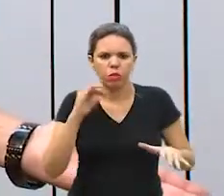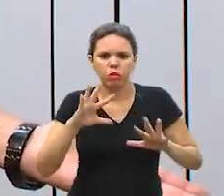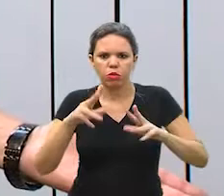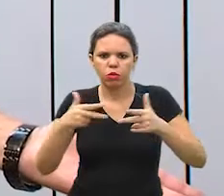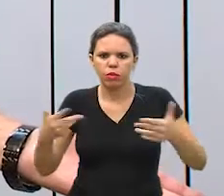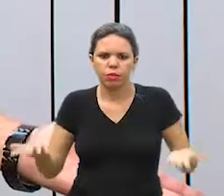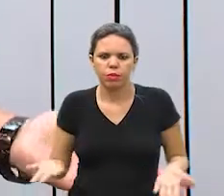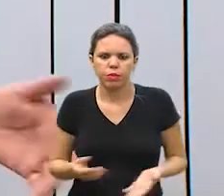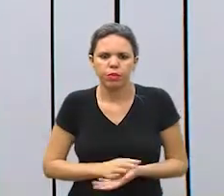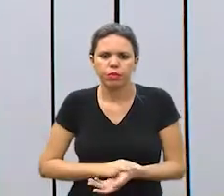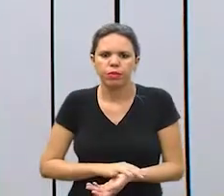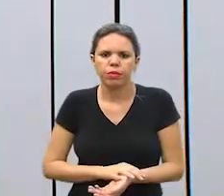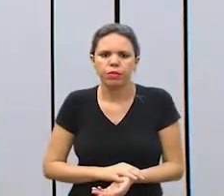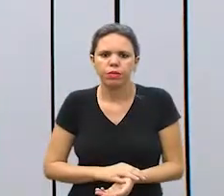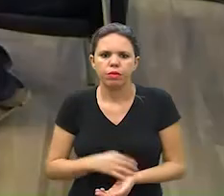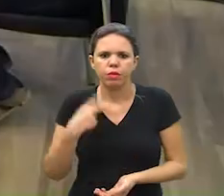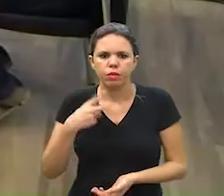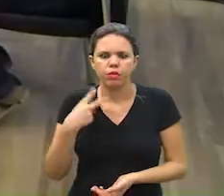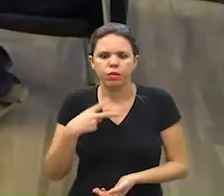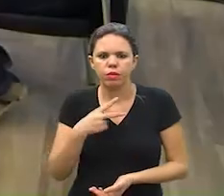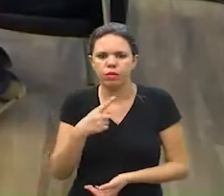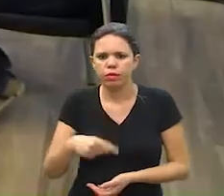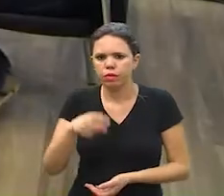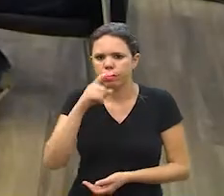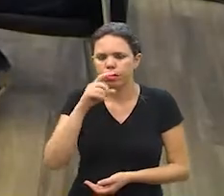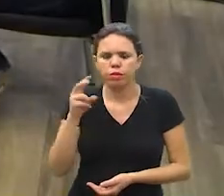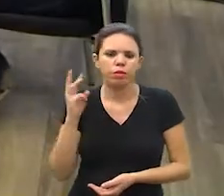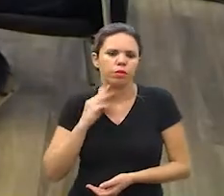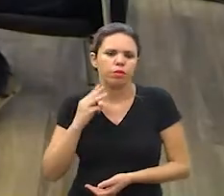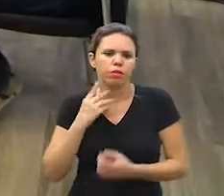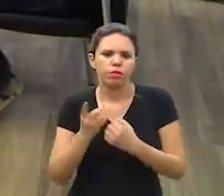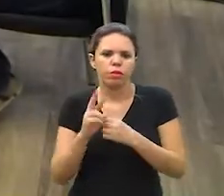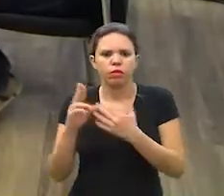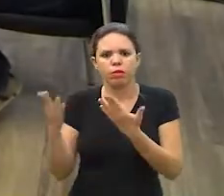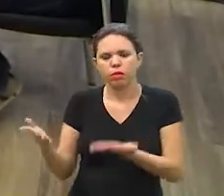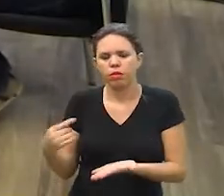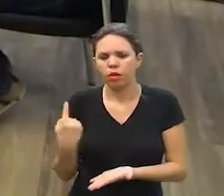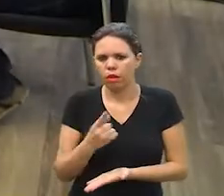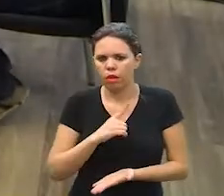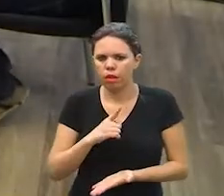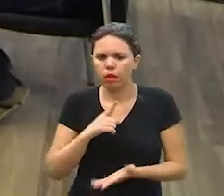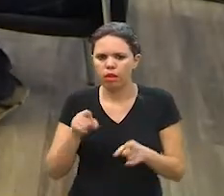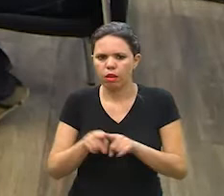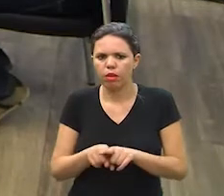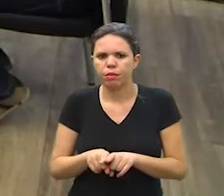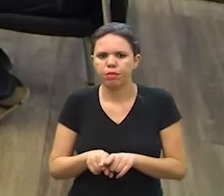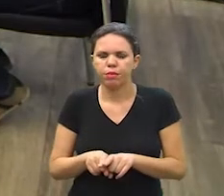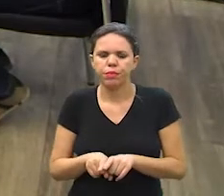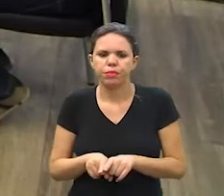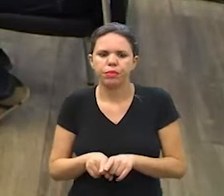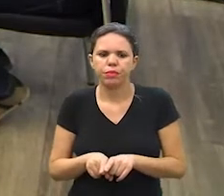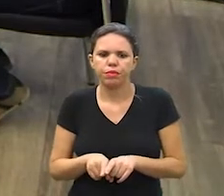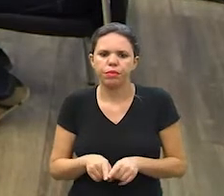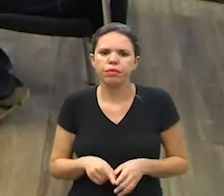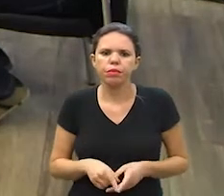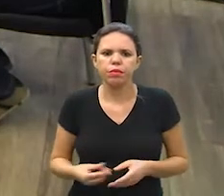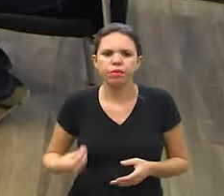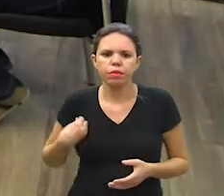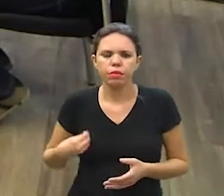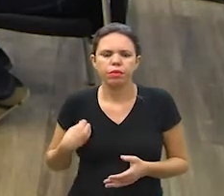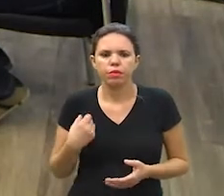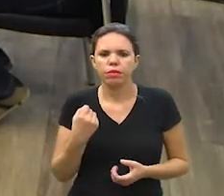tudo isso. Entendeu? O vereador Zé Carlos, Cecília e doutora, nós temos também, assim, são situações, nós estamos vivendo